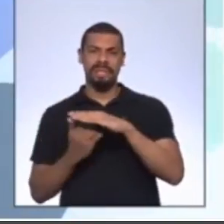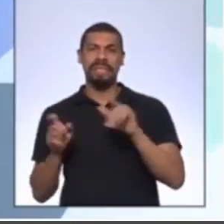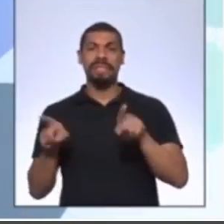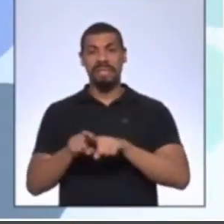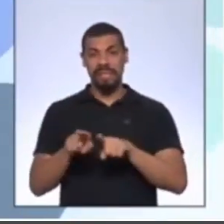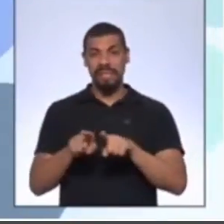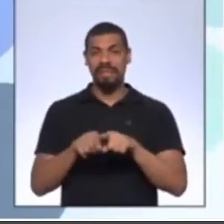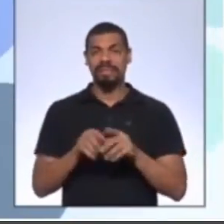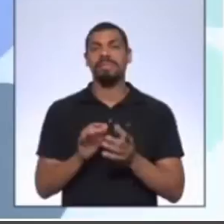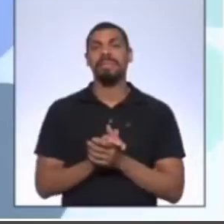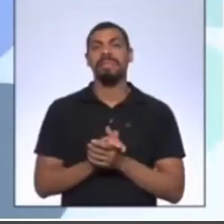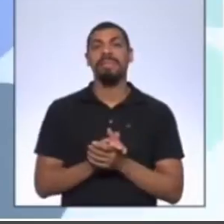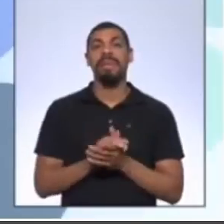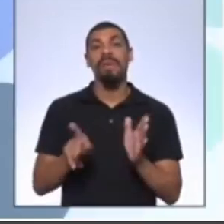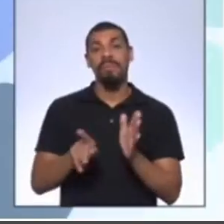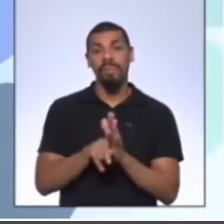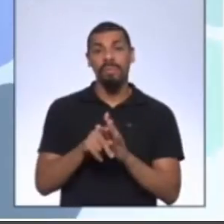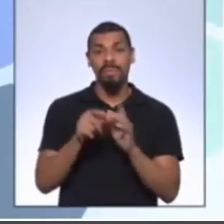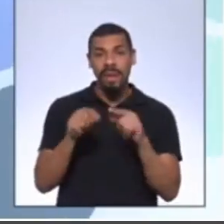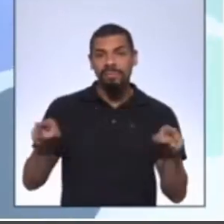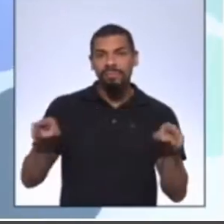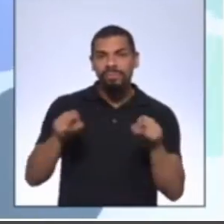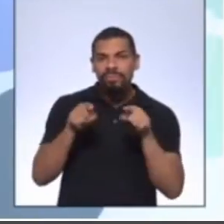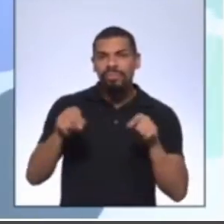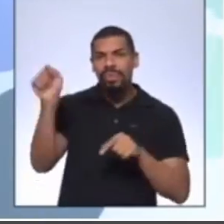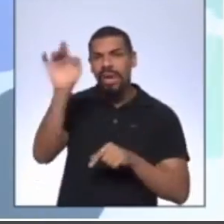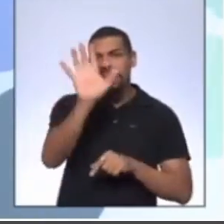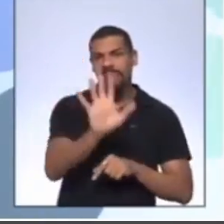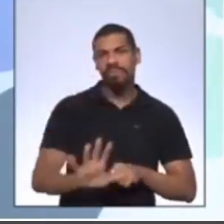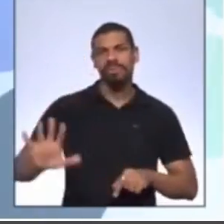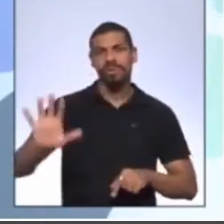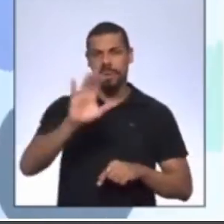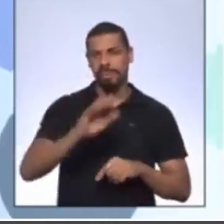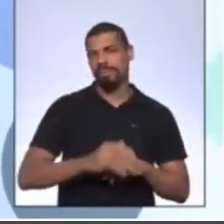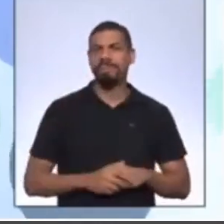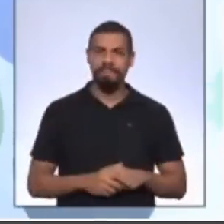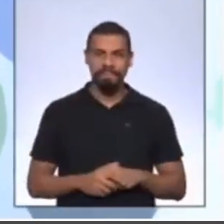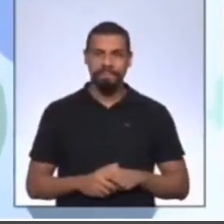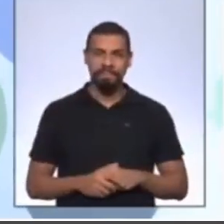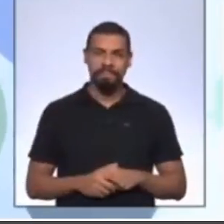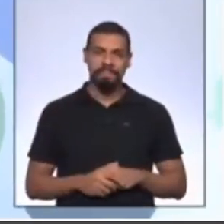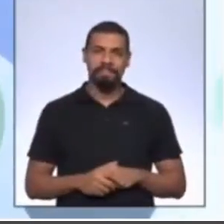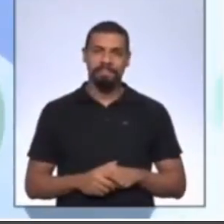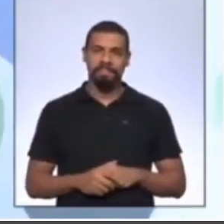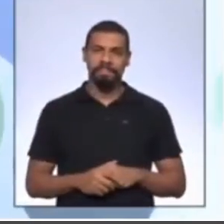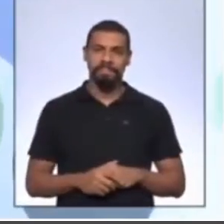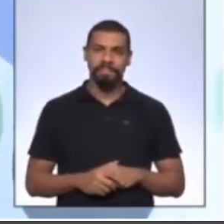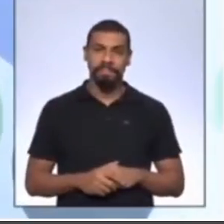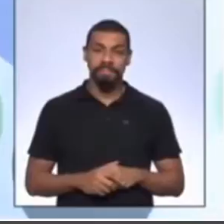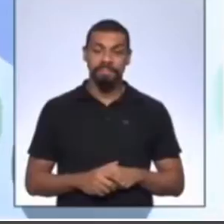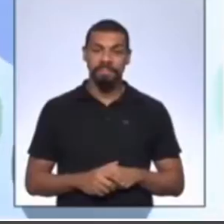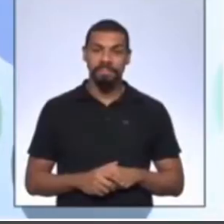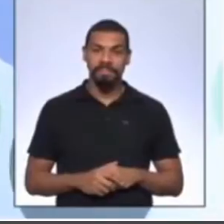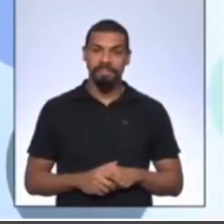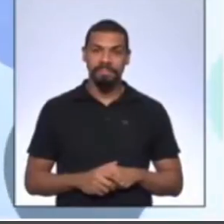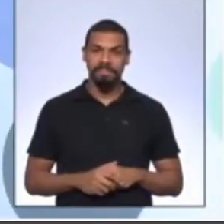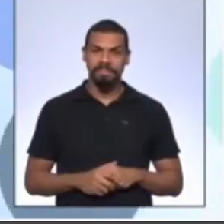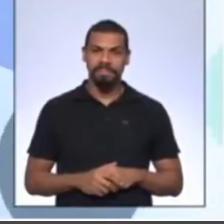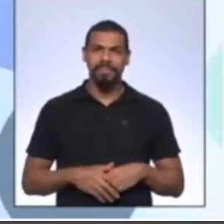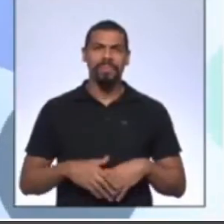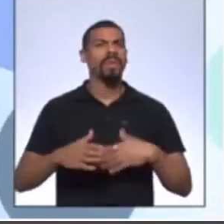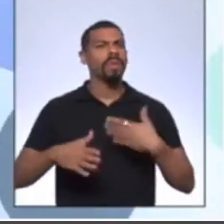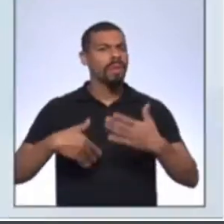para difusão da música de modo geral né as pessoas passaram a consumir música ok bom vamos lá então